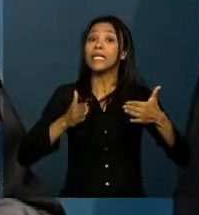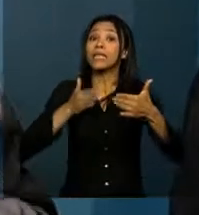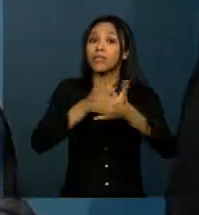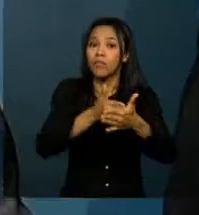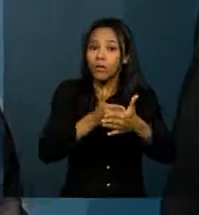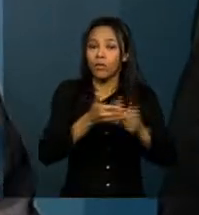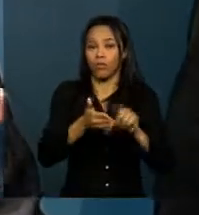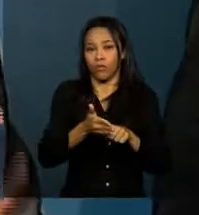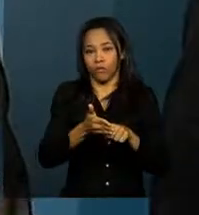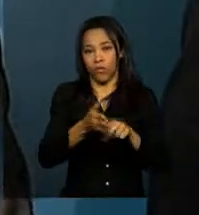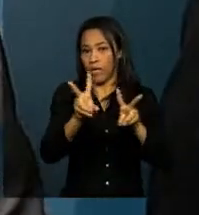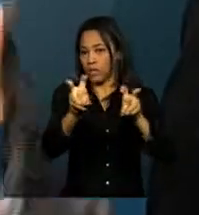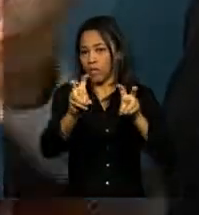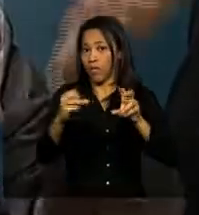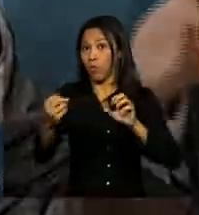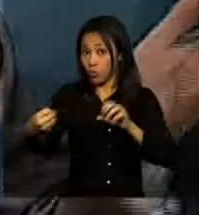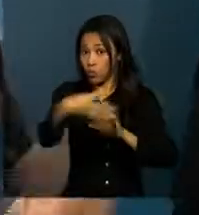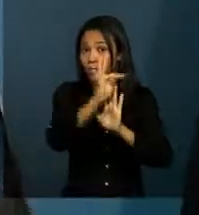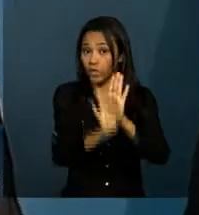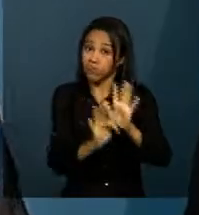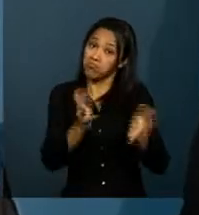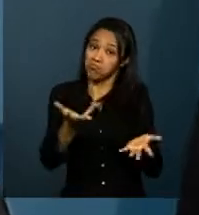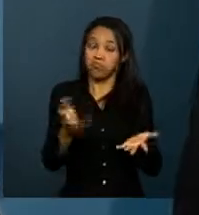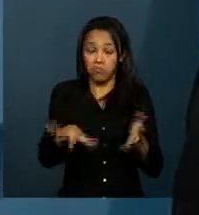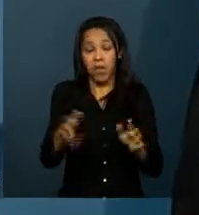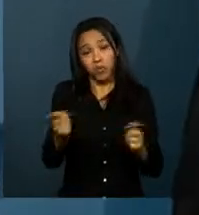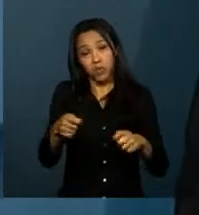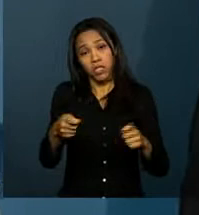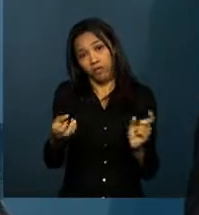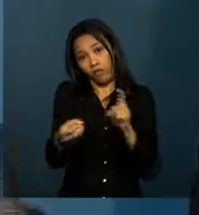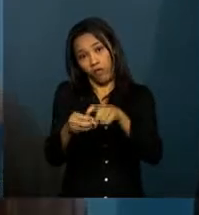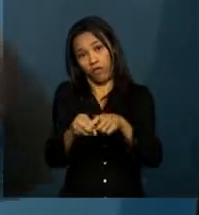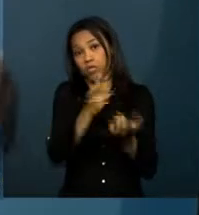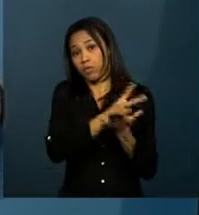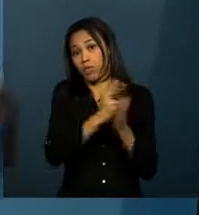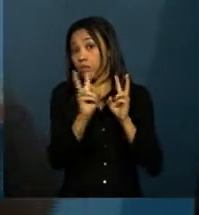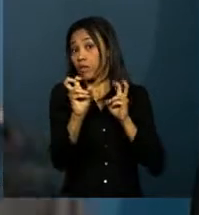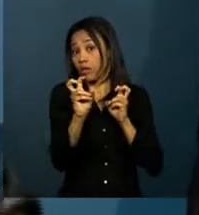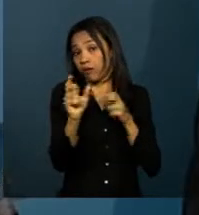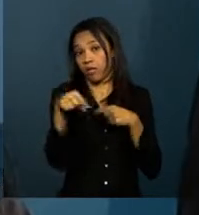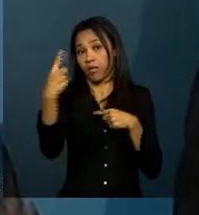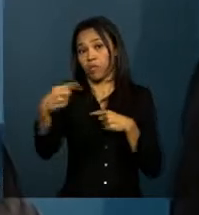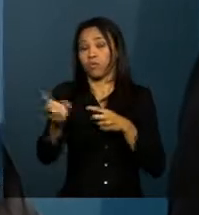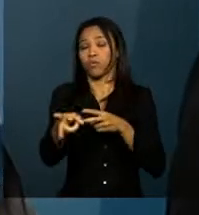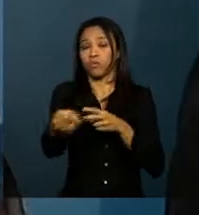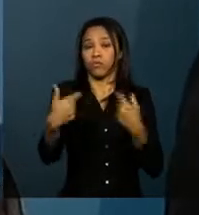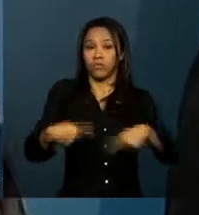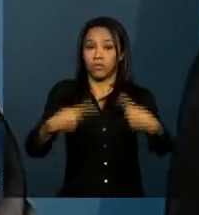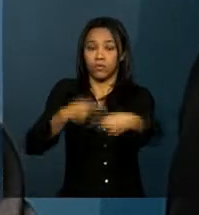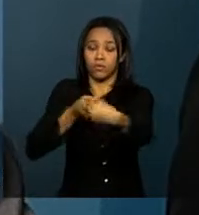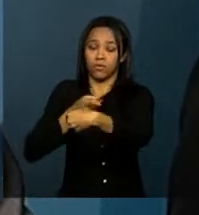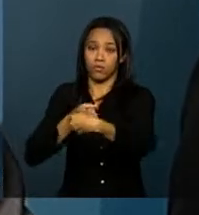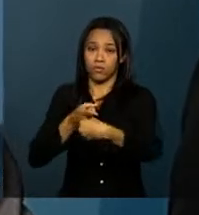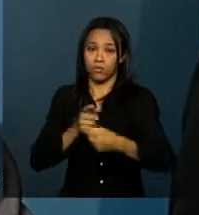texto. Então, não creio que deva voltar, mas é possível que volte e nós a enfrentaremos democraticamente. Vamos ouvir.